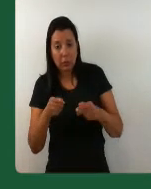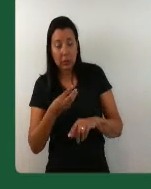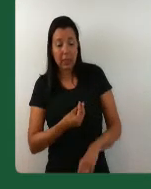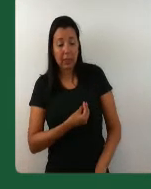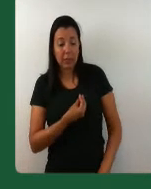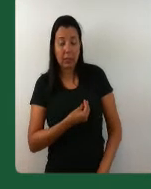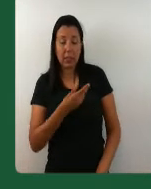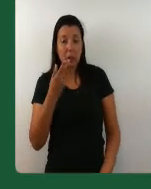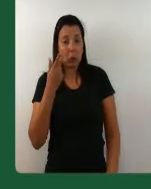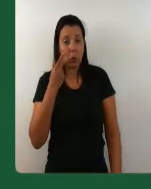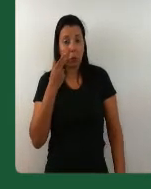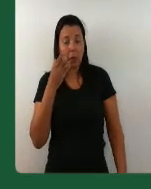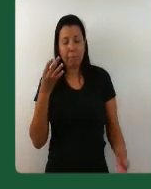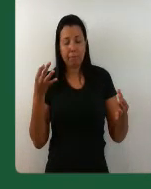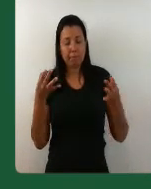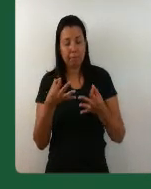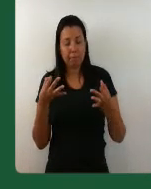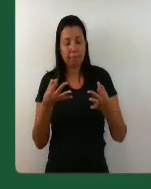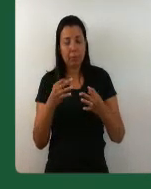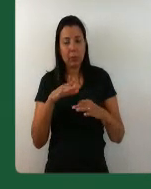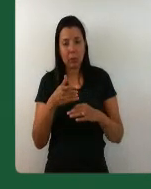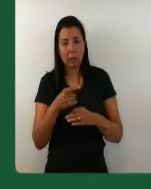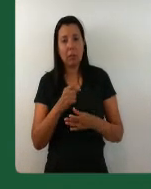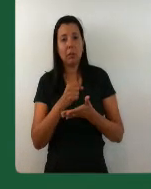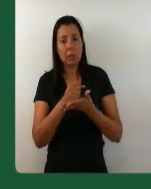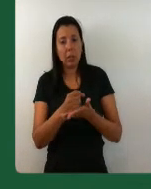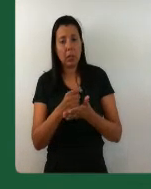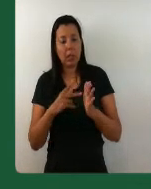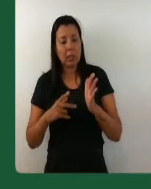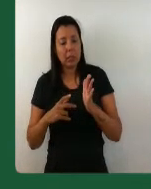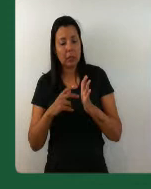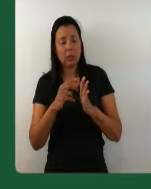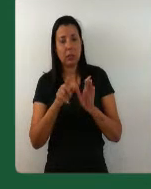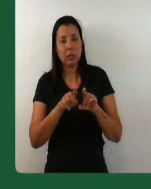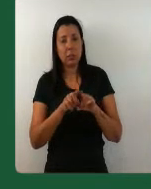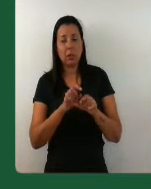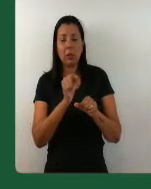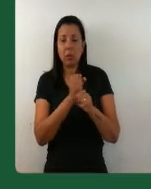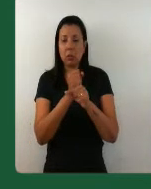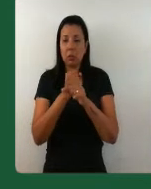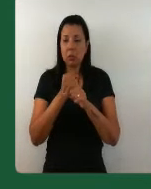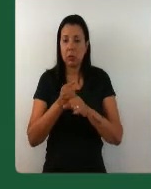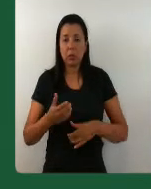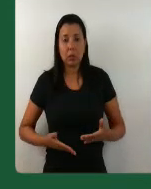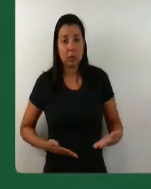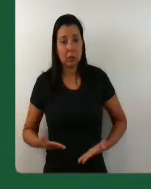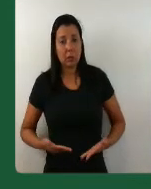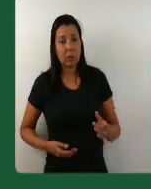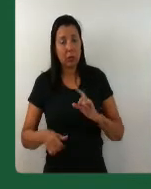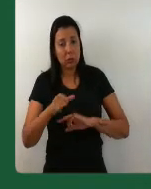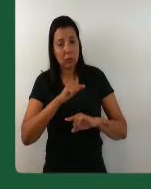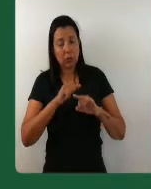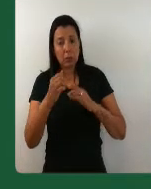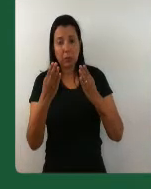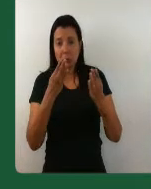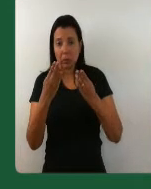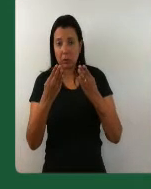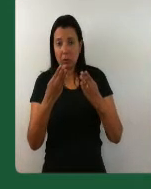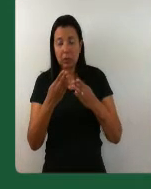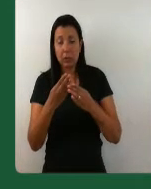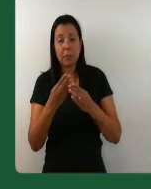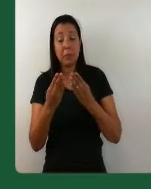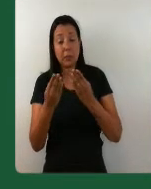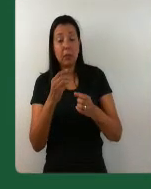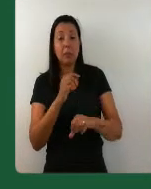vida normal e plena. Então, nós contamos com a cirurgia plástica reconstrutora, serviço social, psicologia,